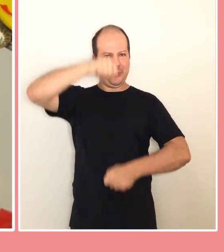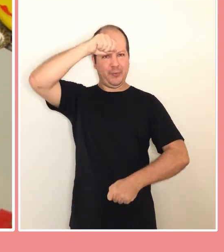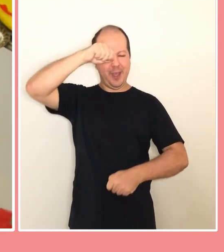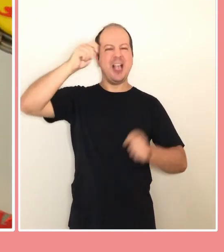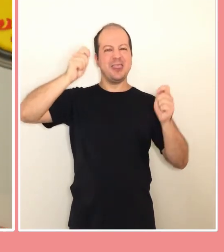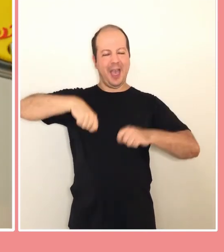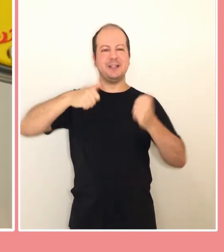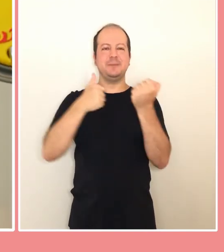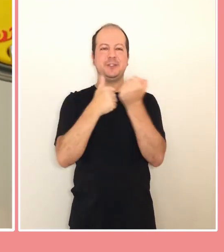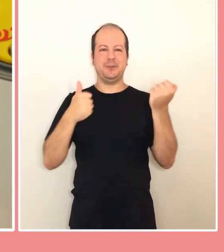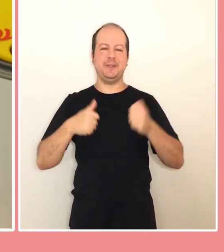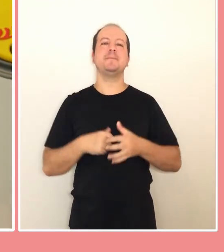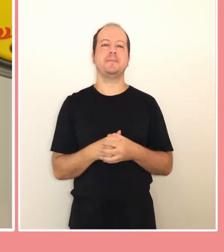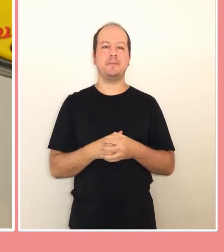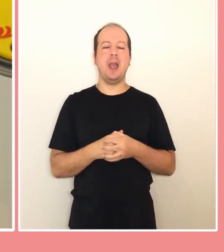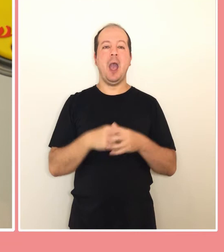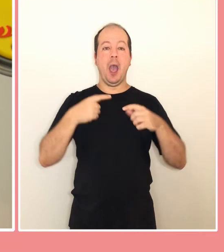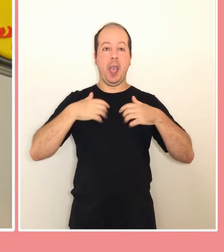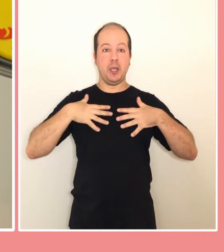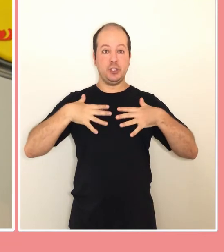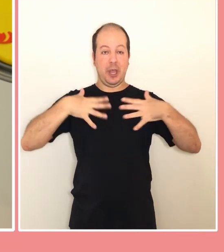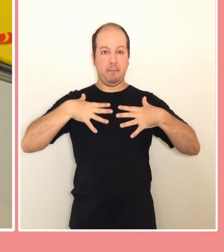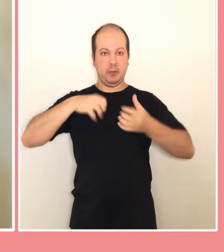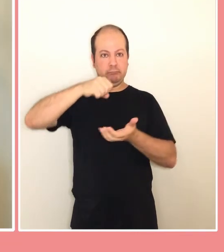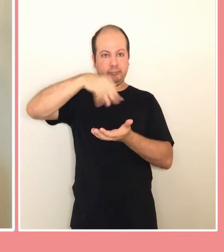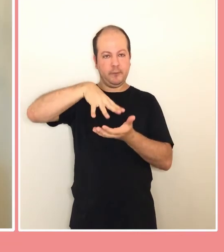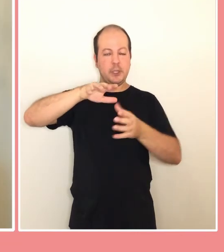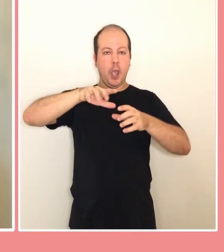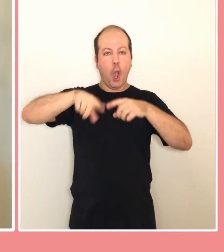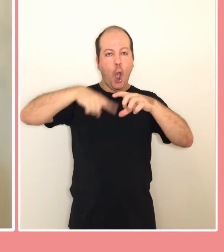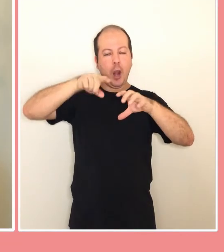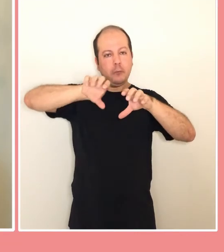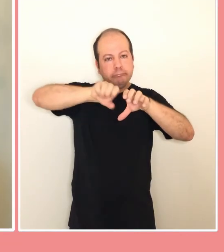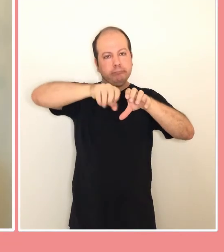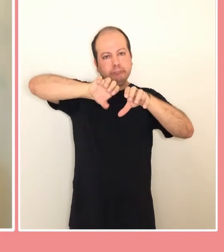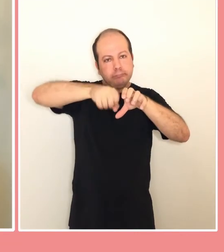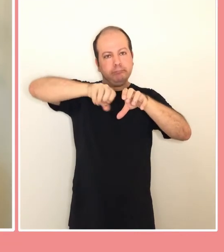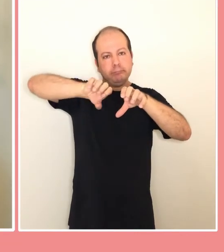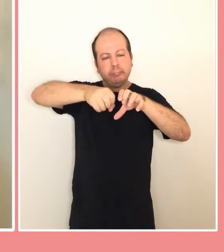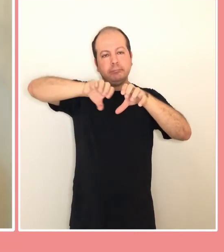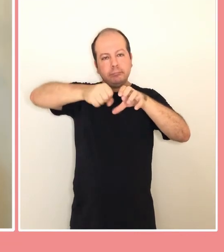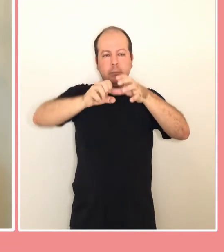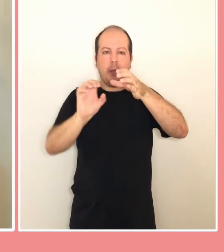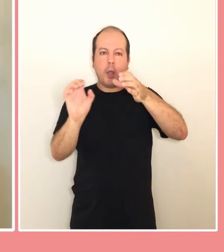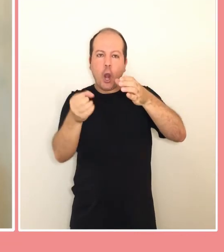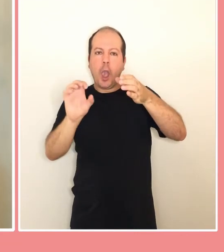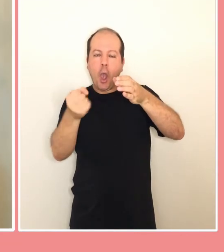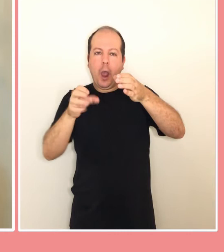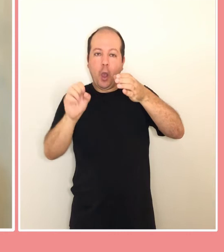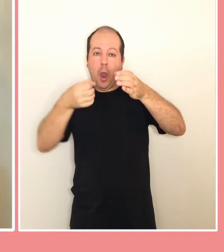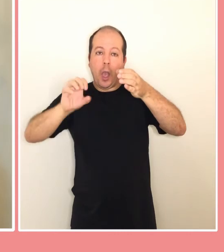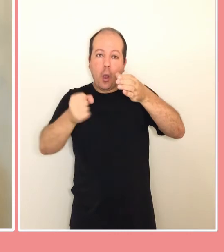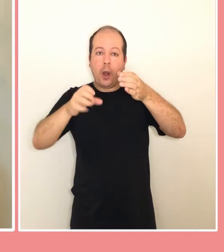E aí nós vamos enrolar essa chapa para que ela passe aqui no orifício. E aí eu posso